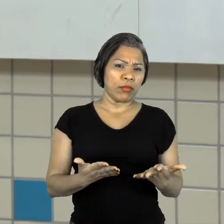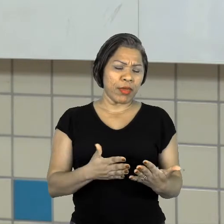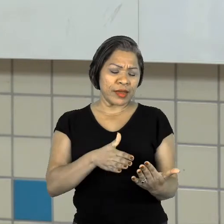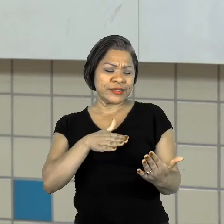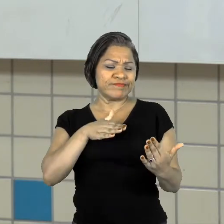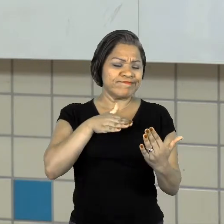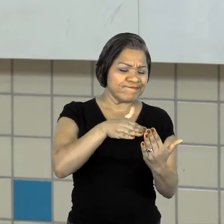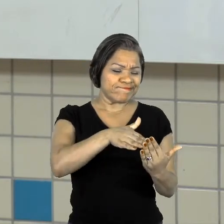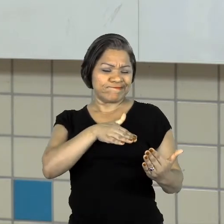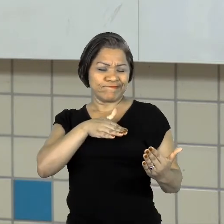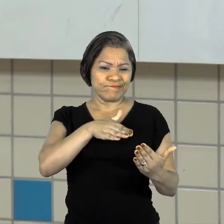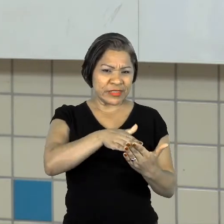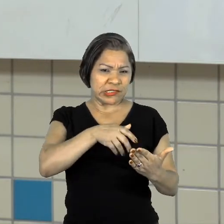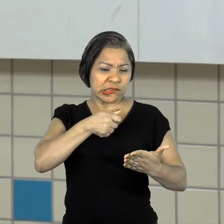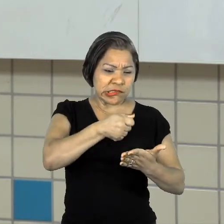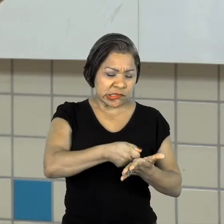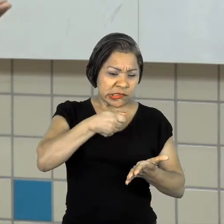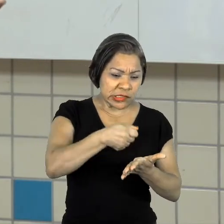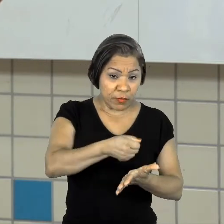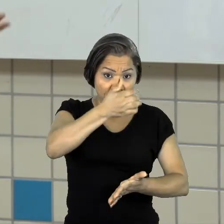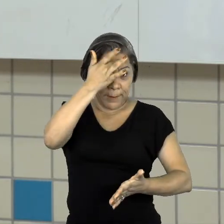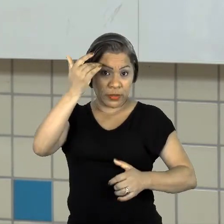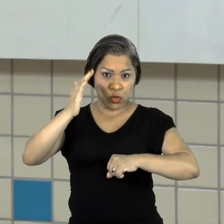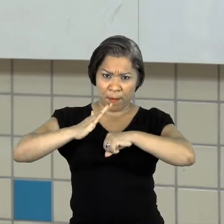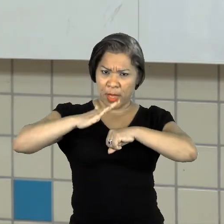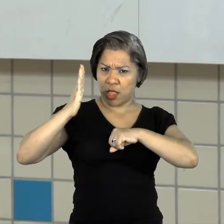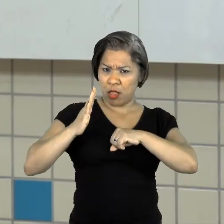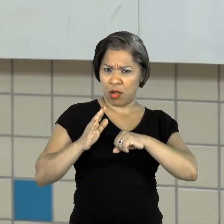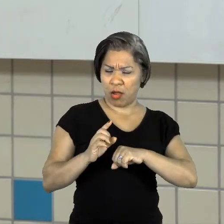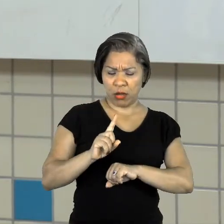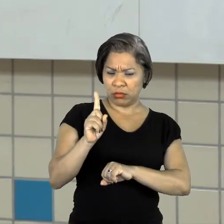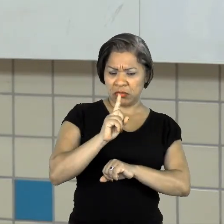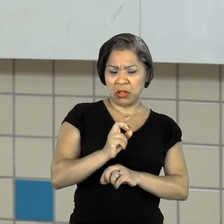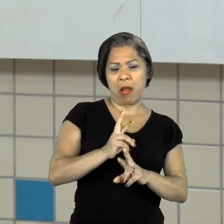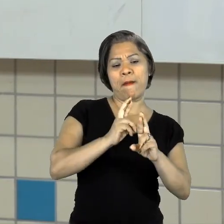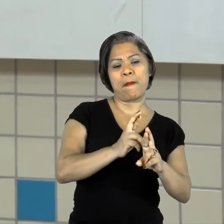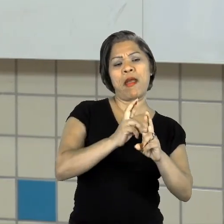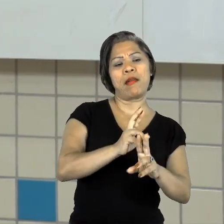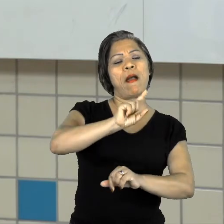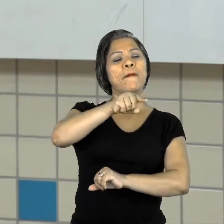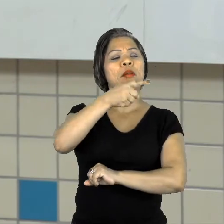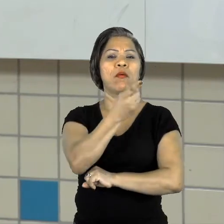a cada dia. Não esperar pelo outro, mas fazermos a nossa parte também.